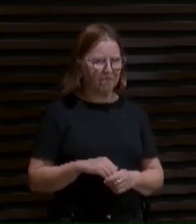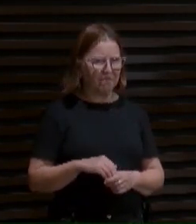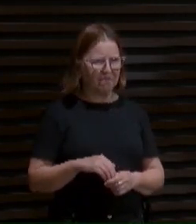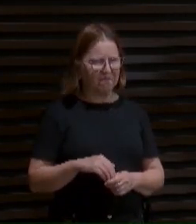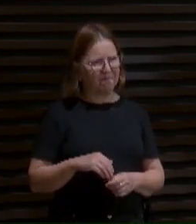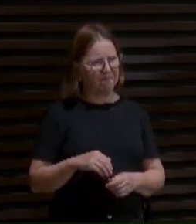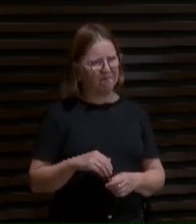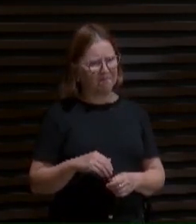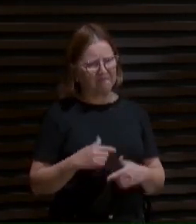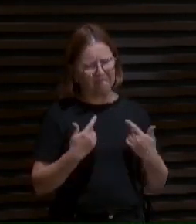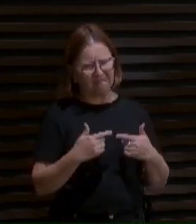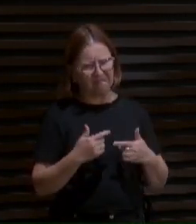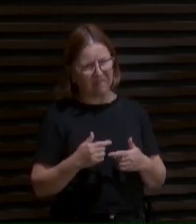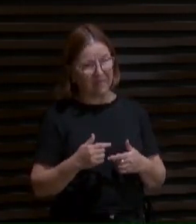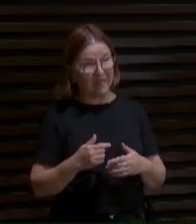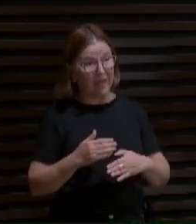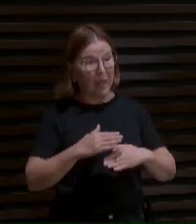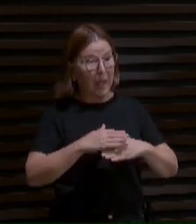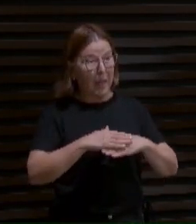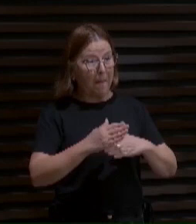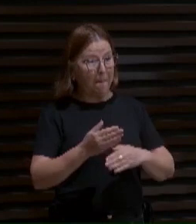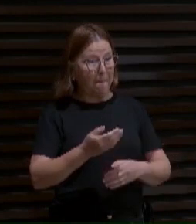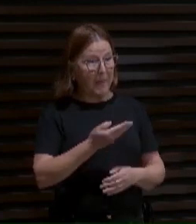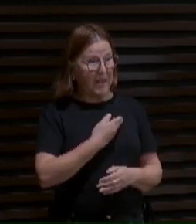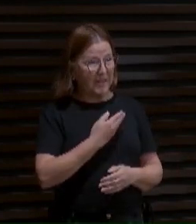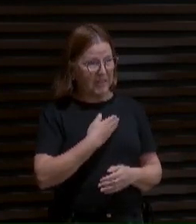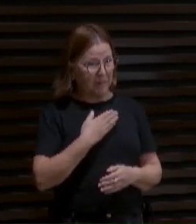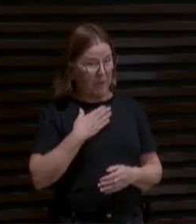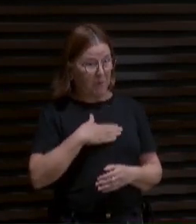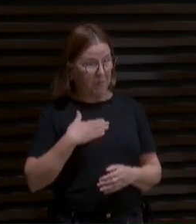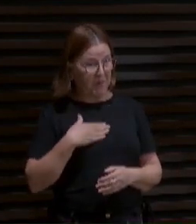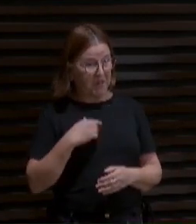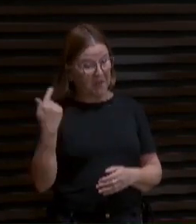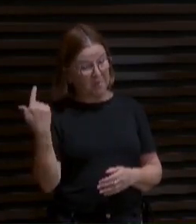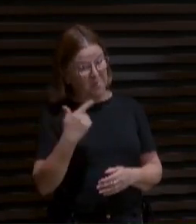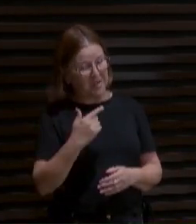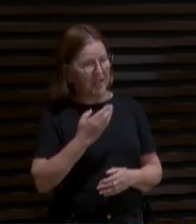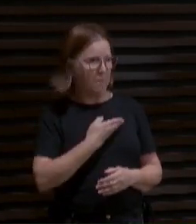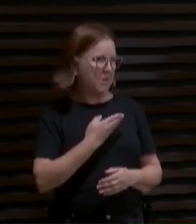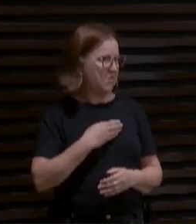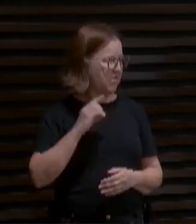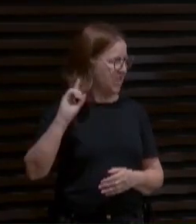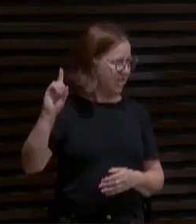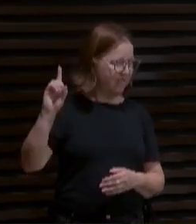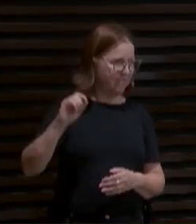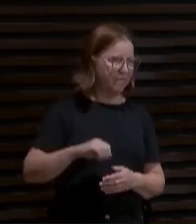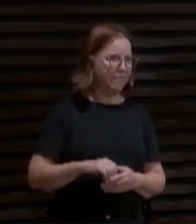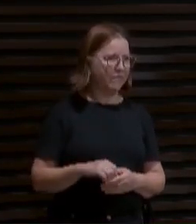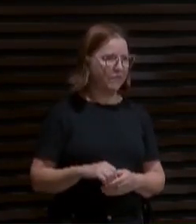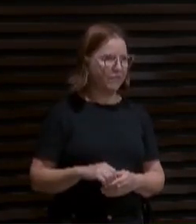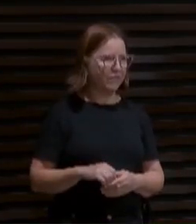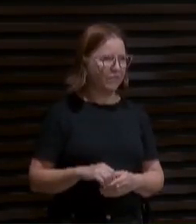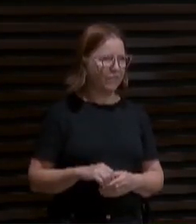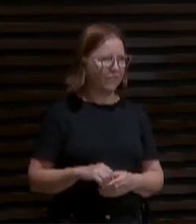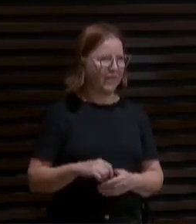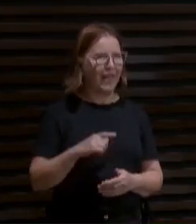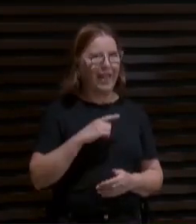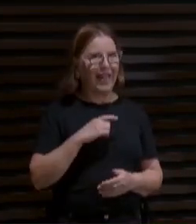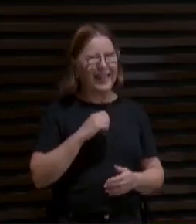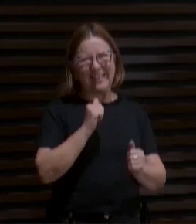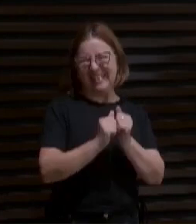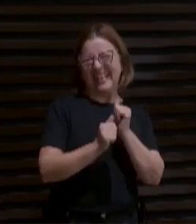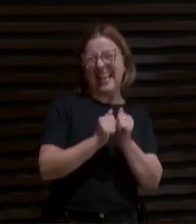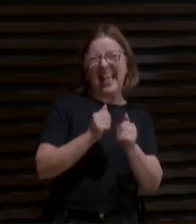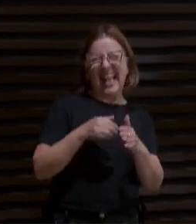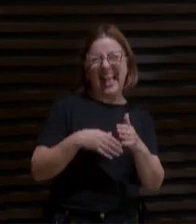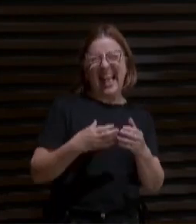enfatuados, mais amigos dos prazeres do que amigos de Deus. Tem um jogo de futebol, vamos. Tem um culto.